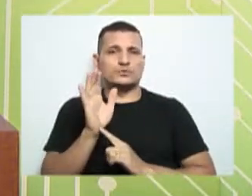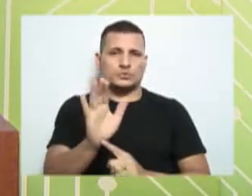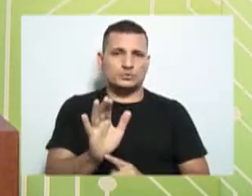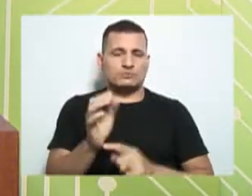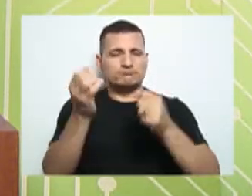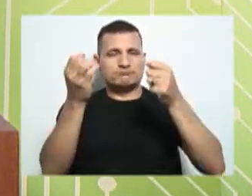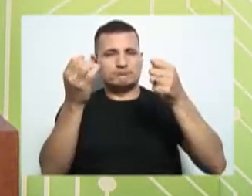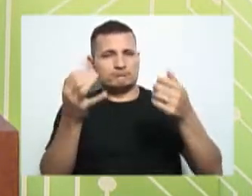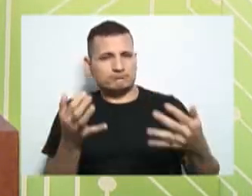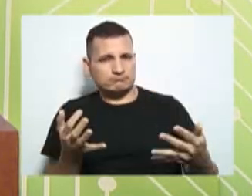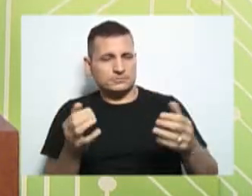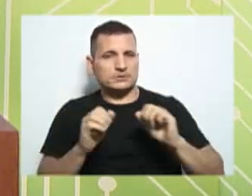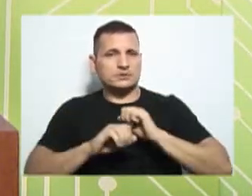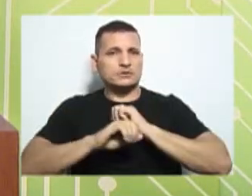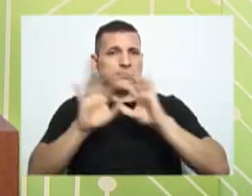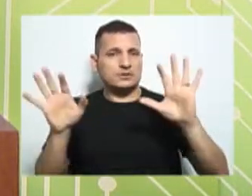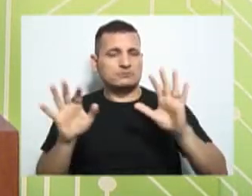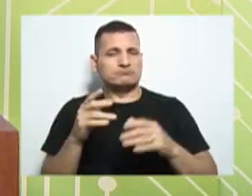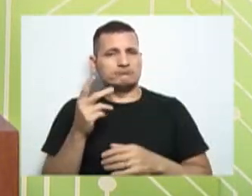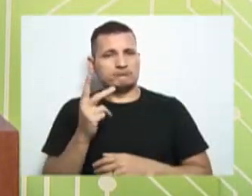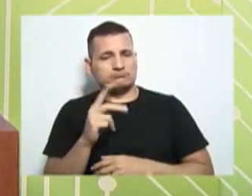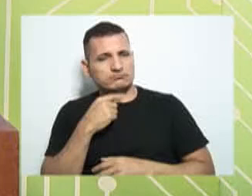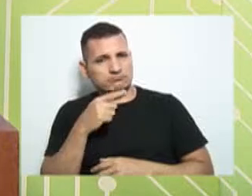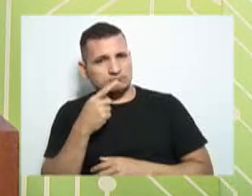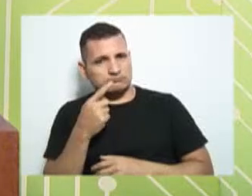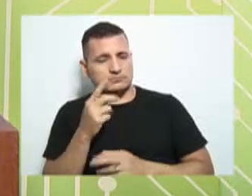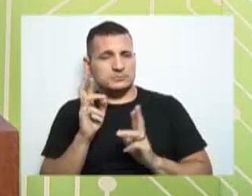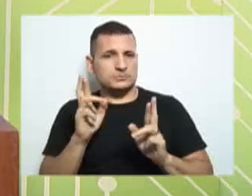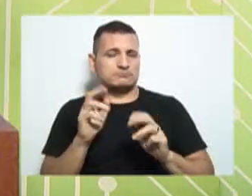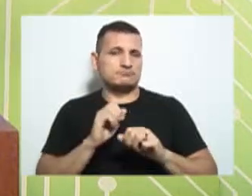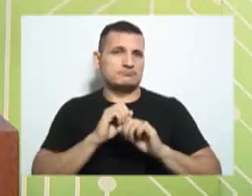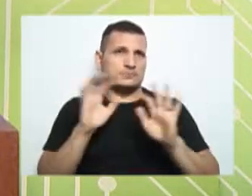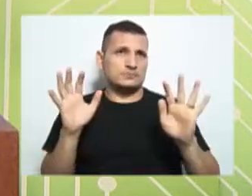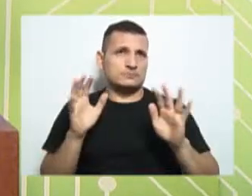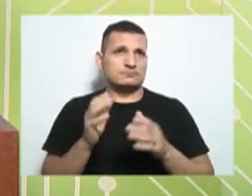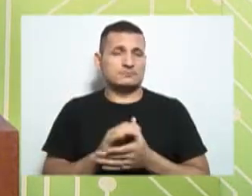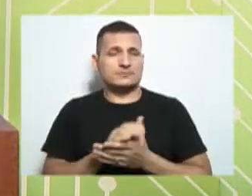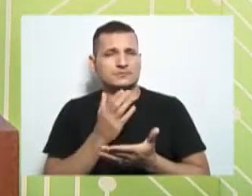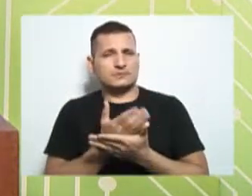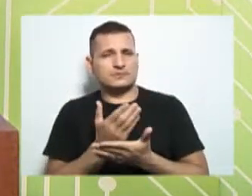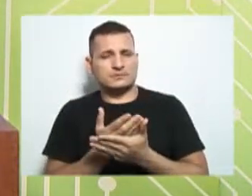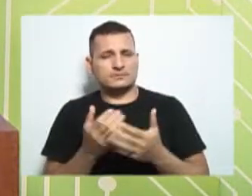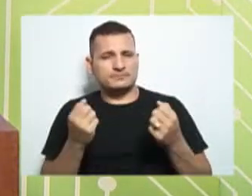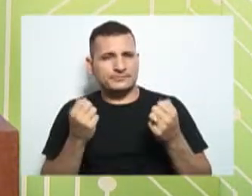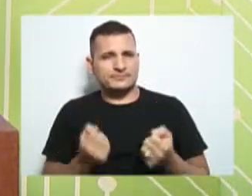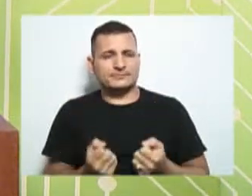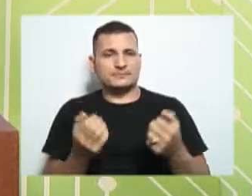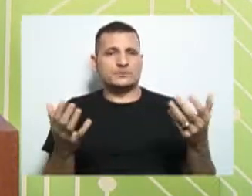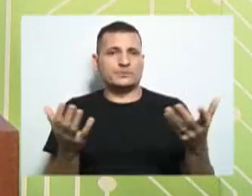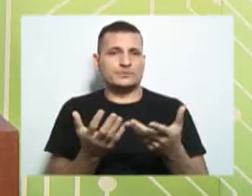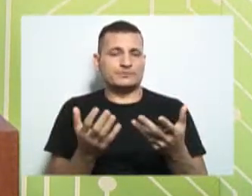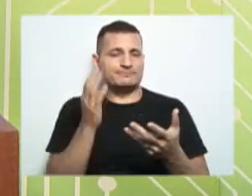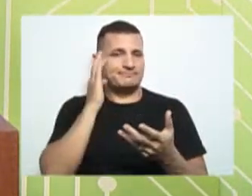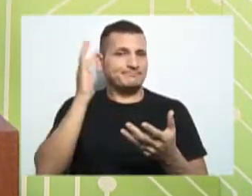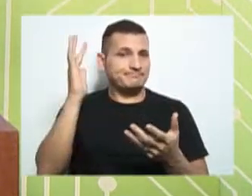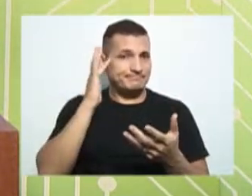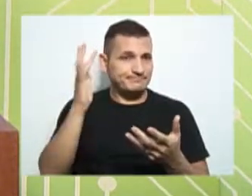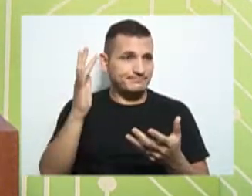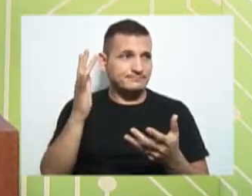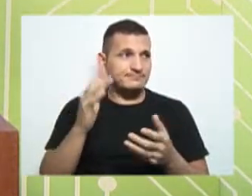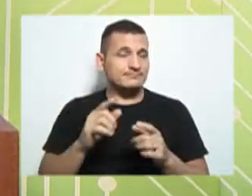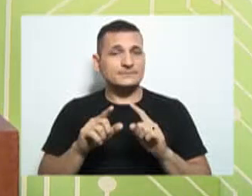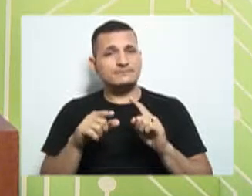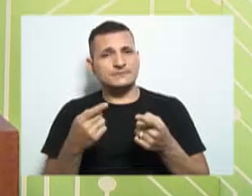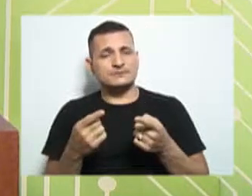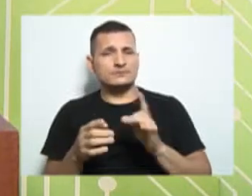forma esclarecer a dúvida de vocês. Espero que tenha ficado claro. Foi uma aula bem puxada com relação à teoria, mas é uma questão